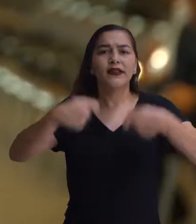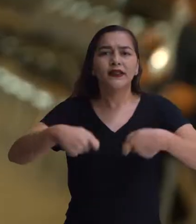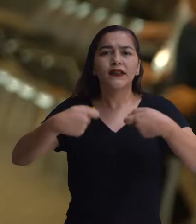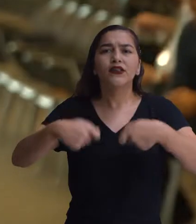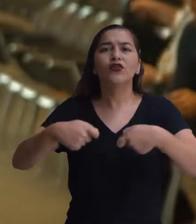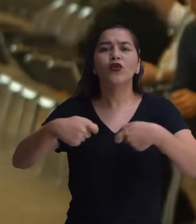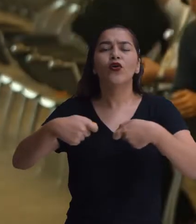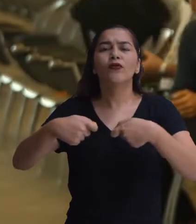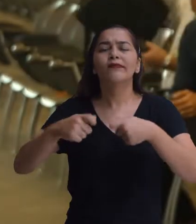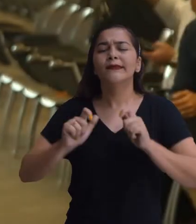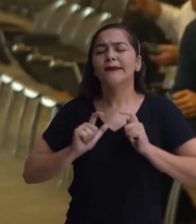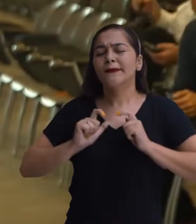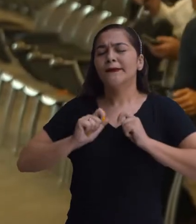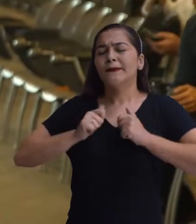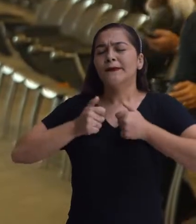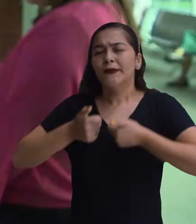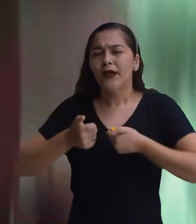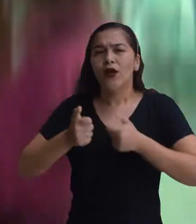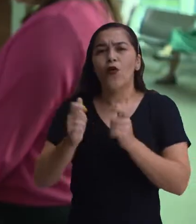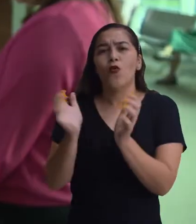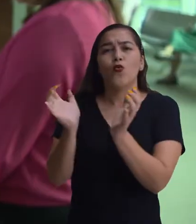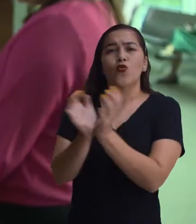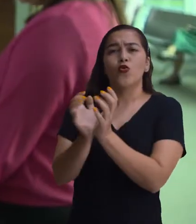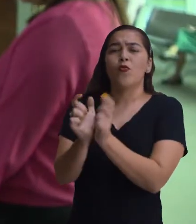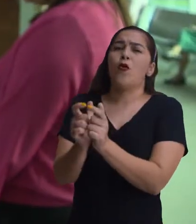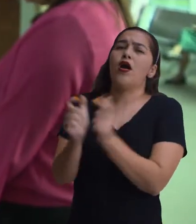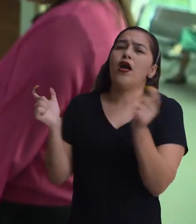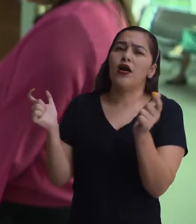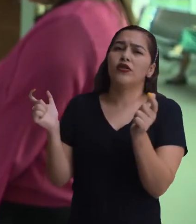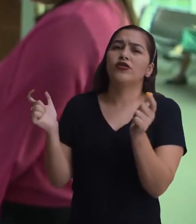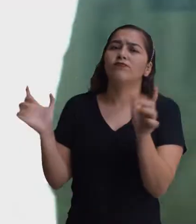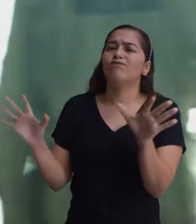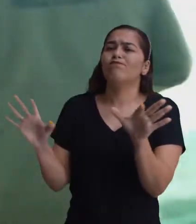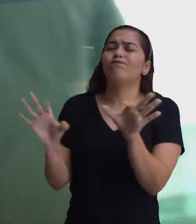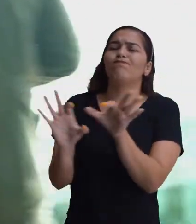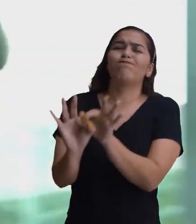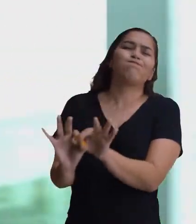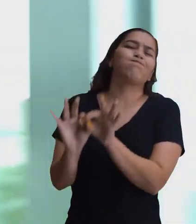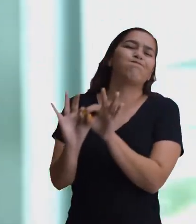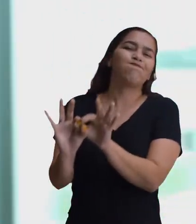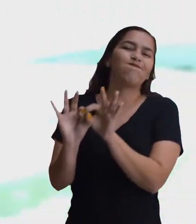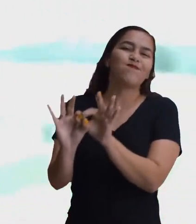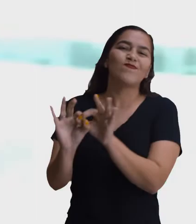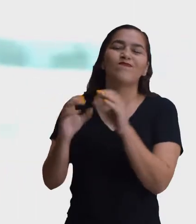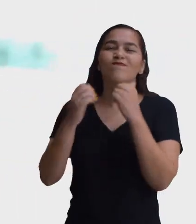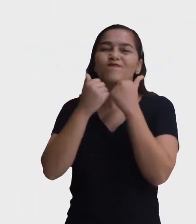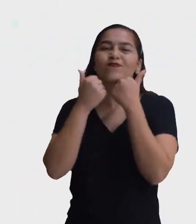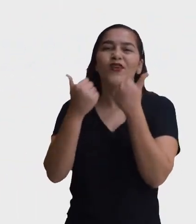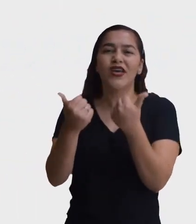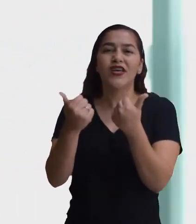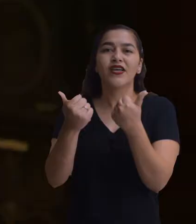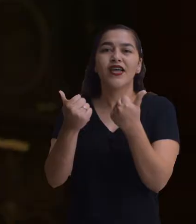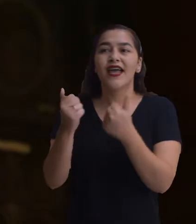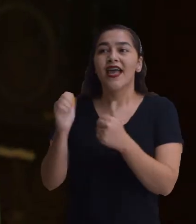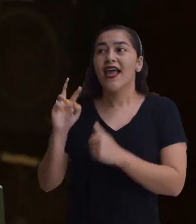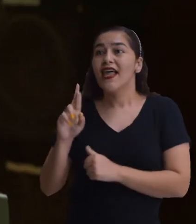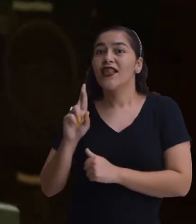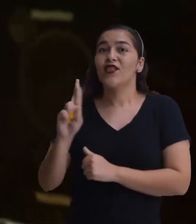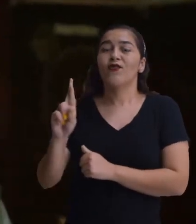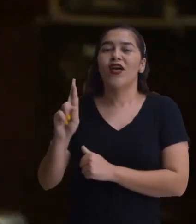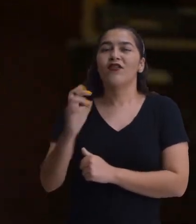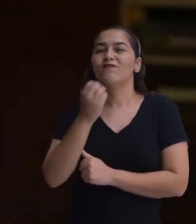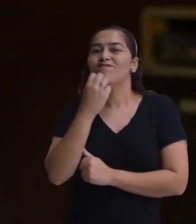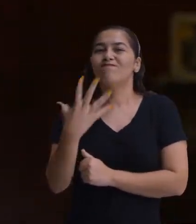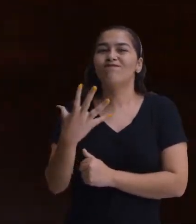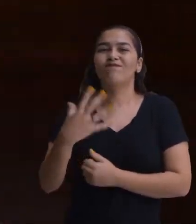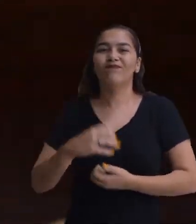foi necessária muita dedicação. Com uma equipe grande, atuando em sinergia, foi possível alcançar ótimos